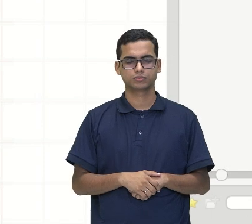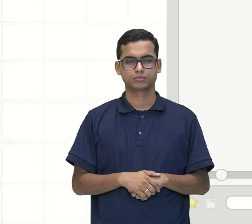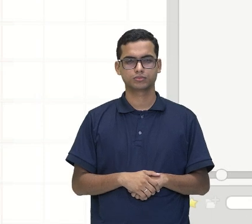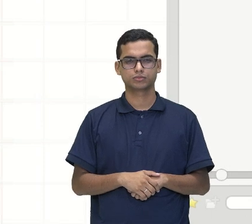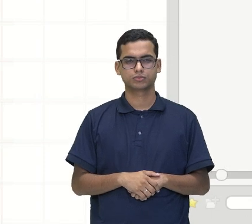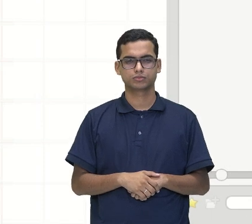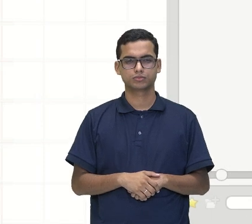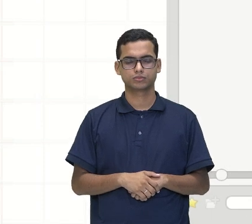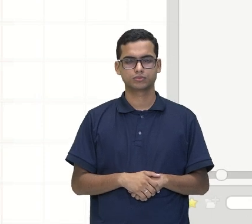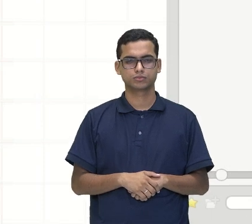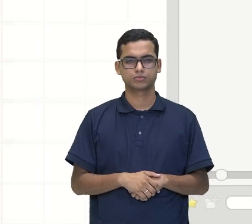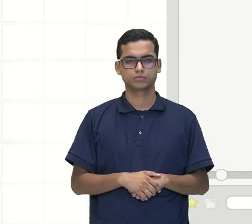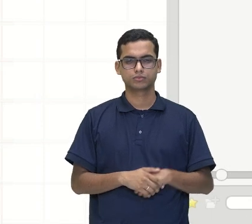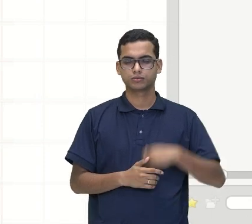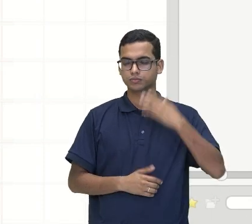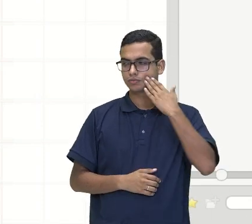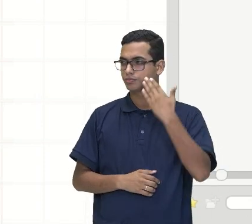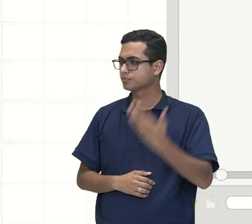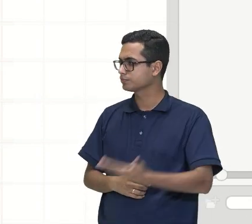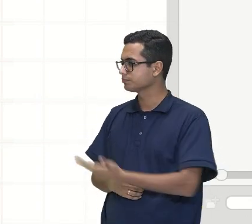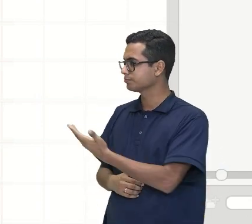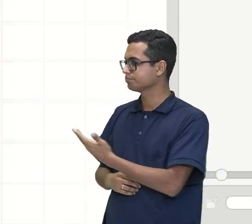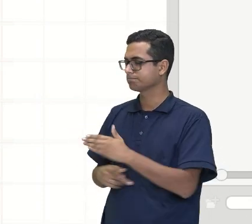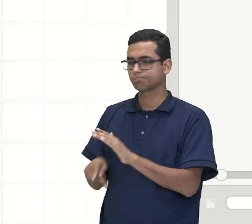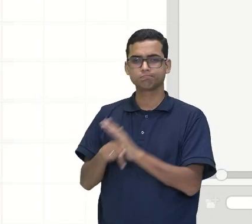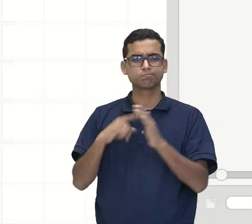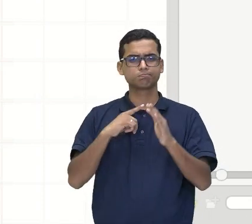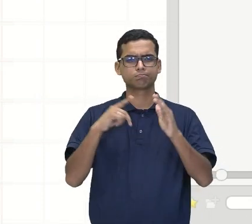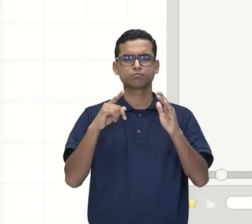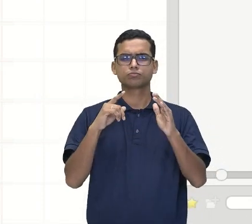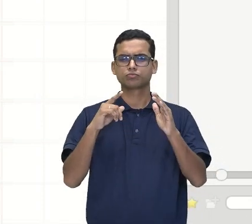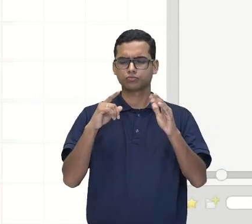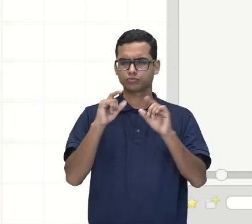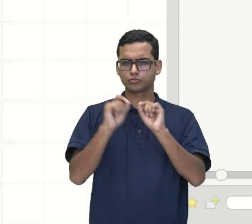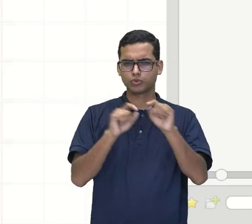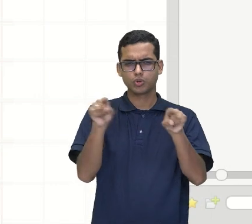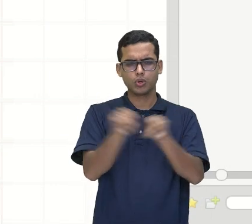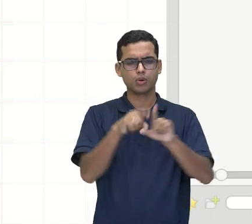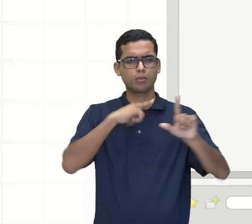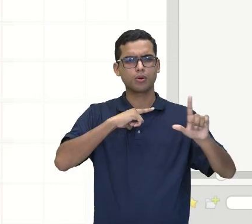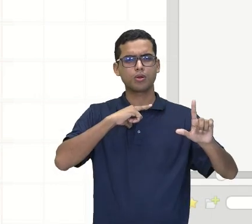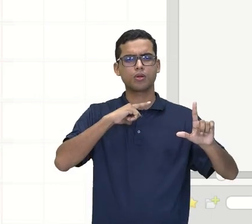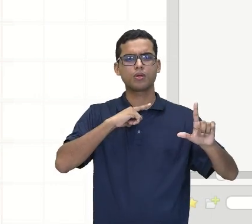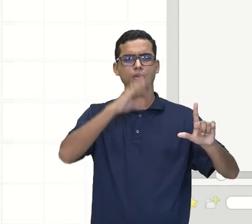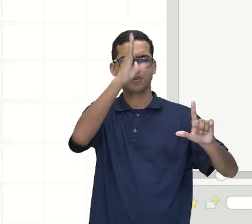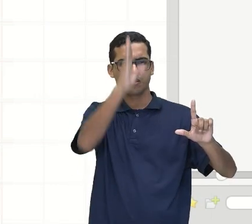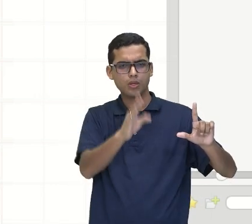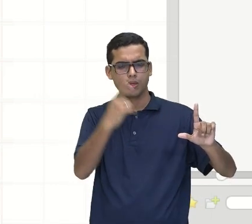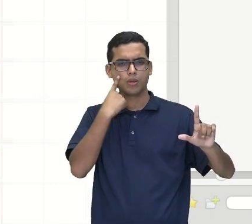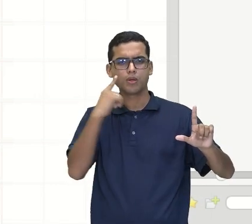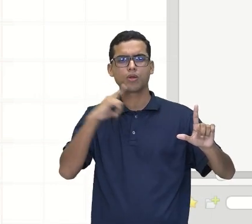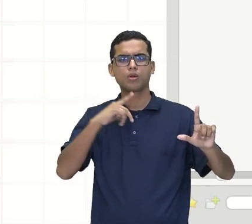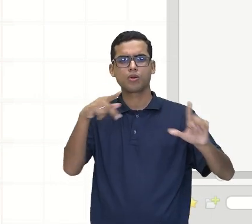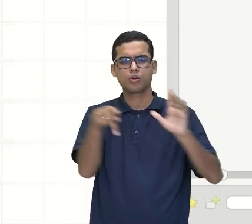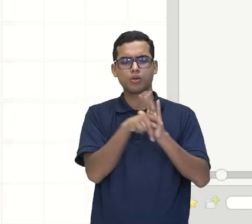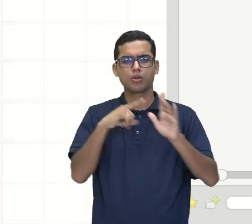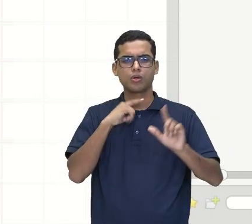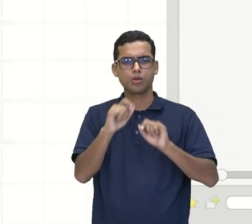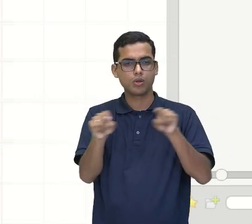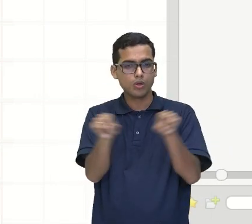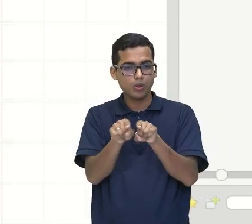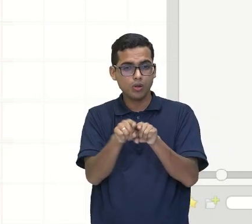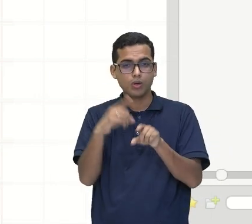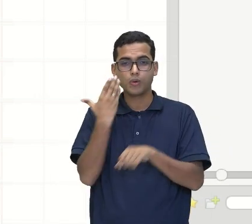na pirâmide que a gente tem aí os grupos que vão compor, né? O grupo de idade de 0 a 4,